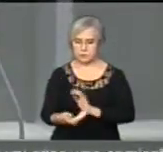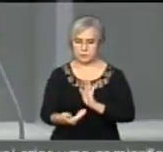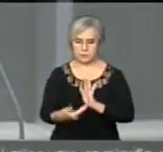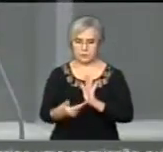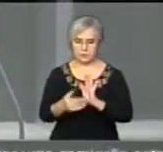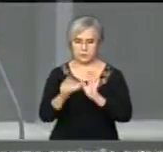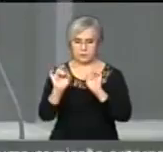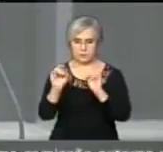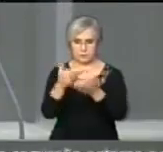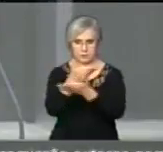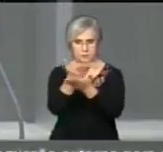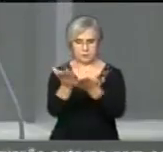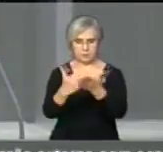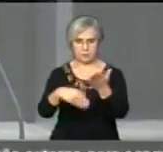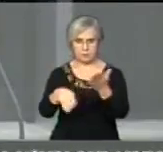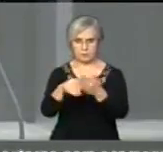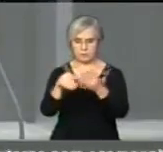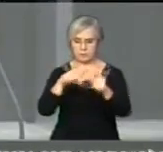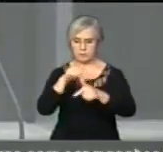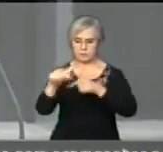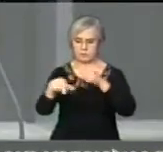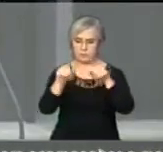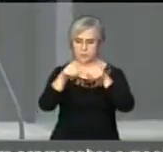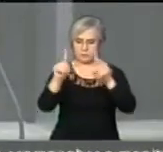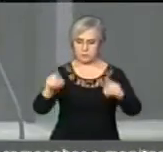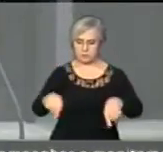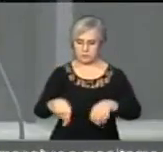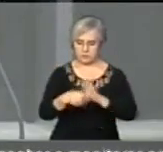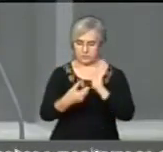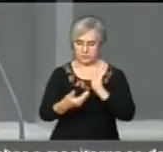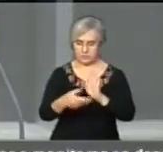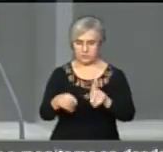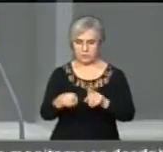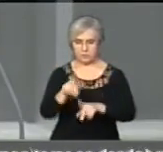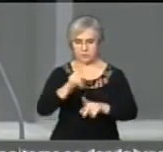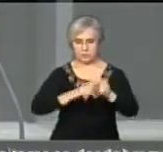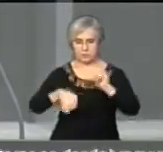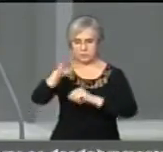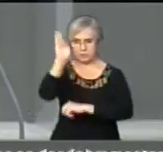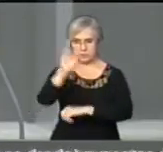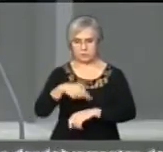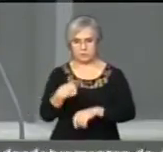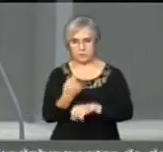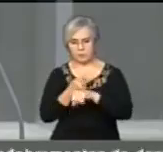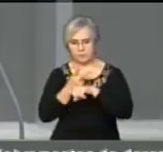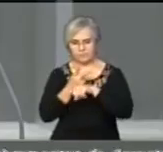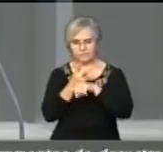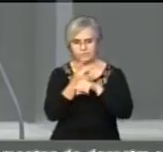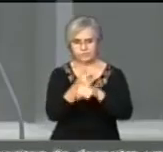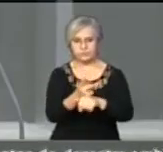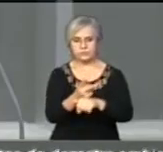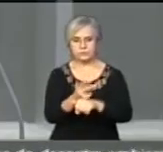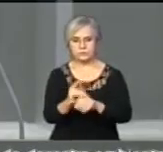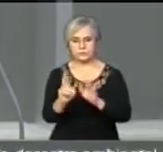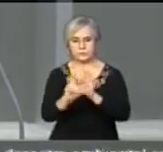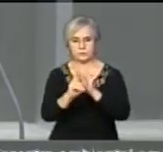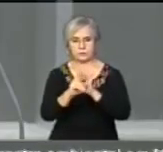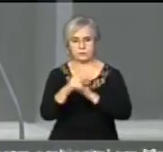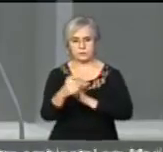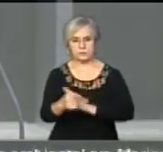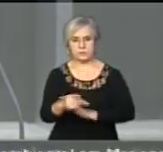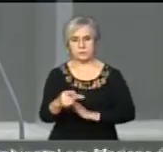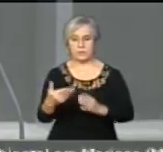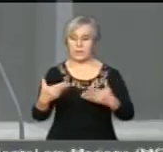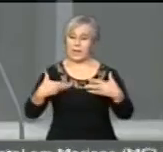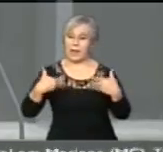os servidores da casa e, claro, também para a população brasileira que buscamos com dificuldade representar. A